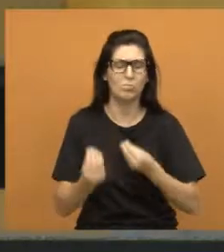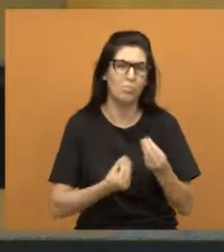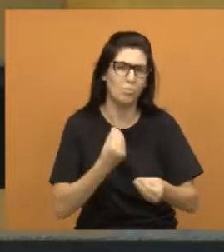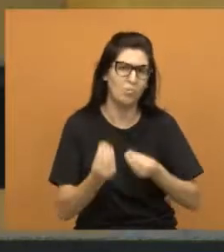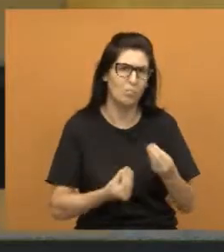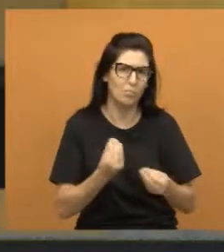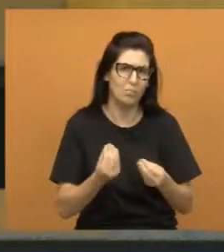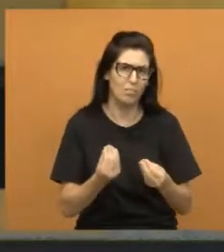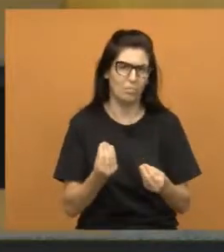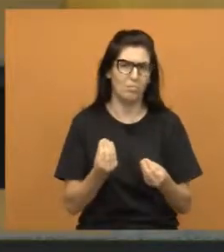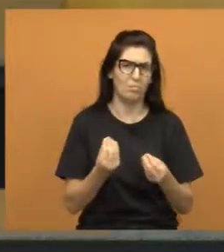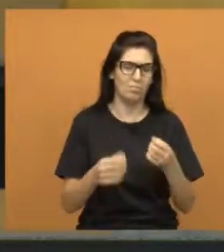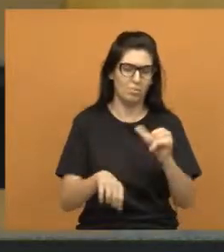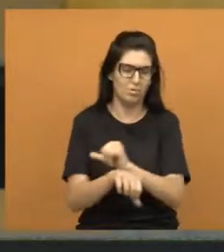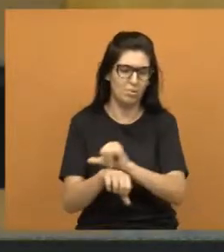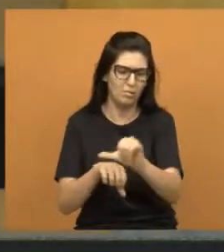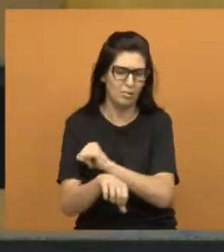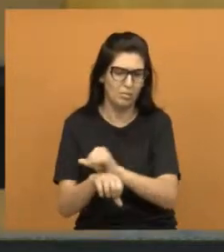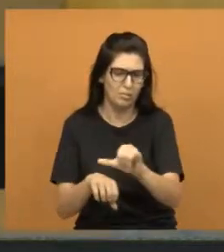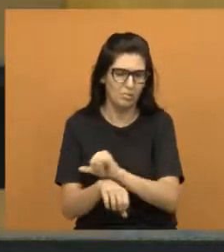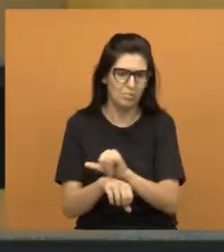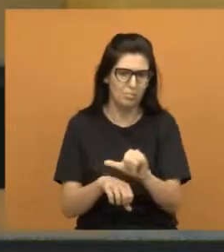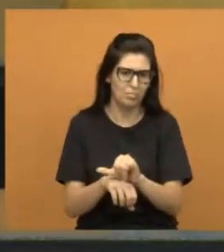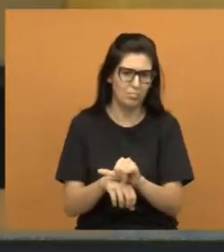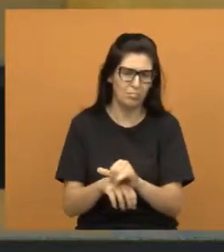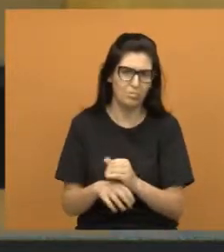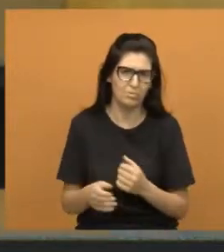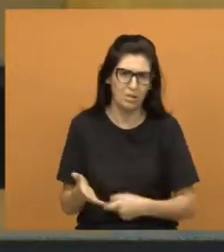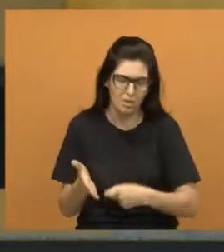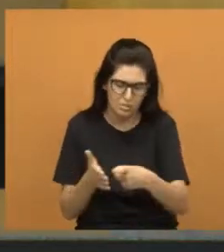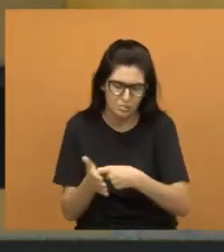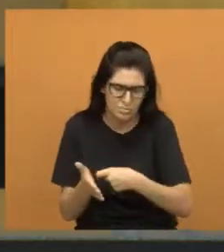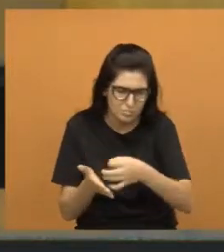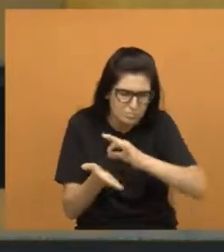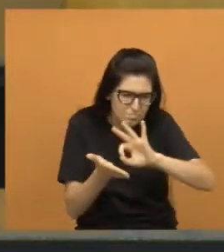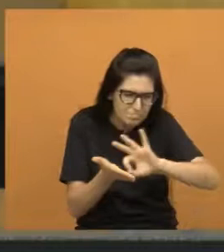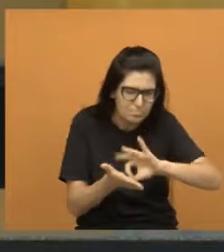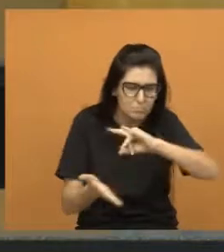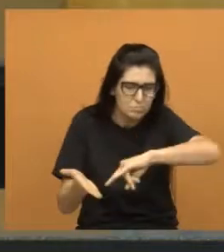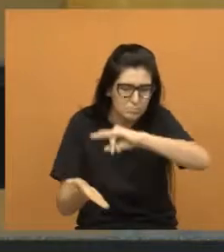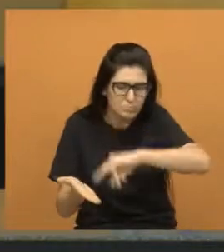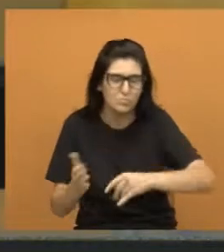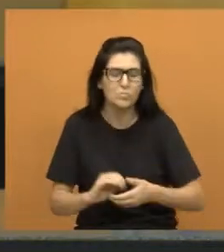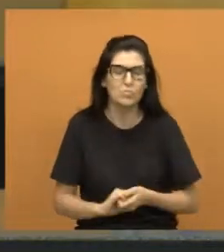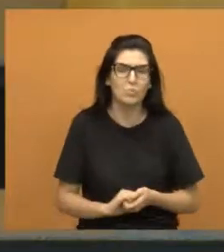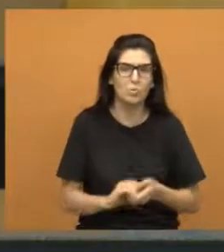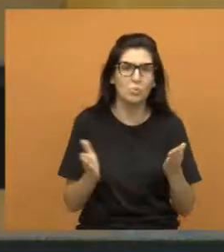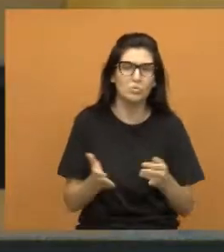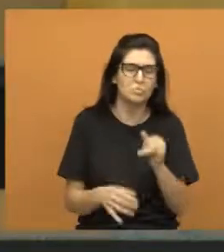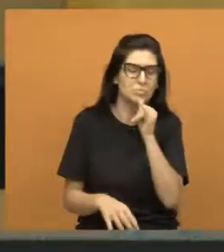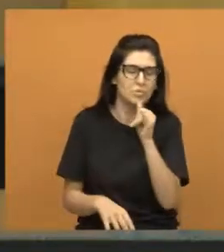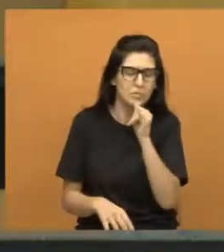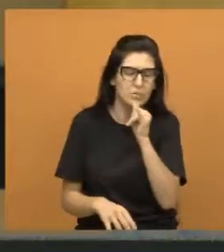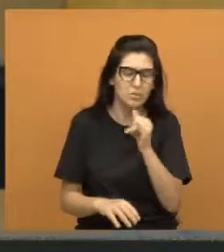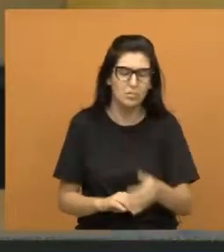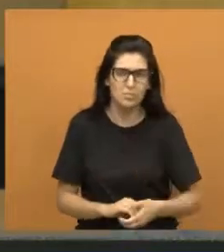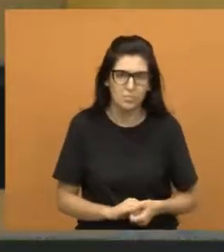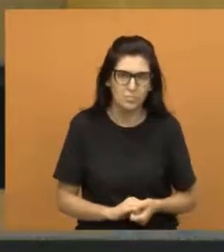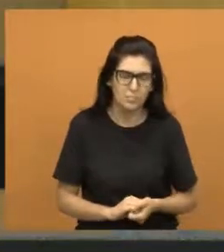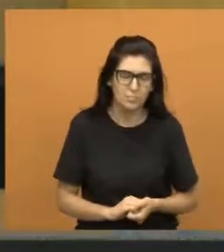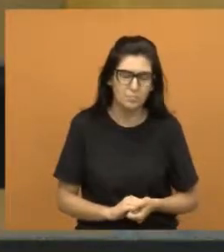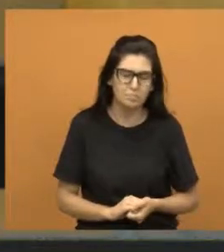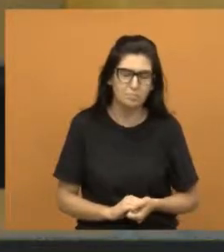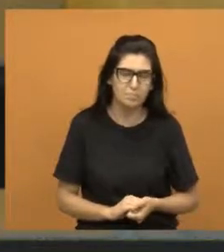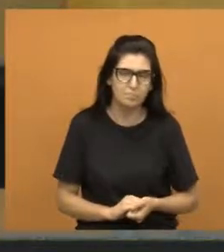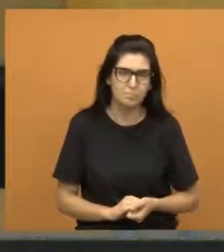contrato e com as responsabilidades assumidas. Eu vejo hoje, por exemplo, o convênio que